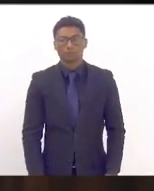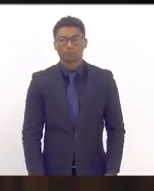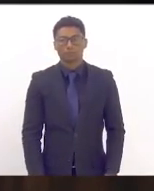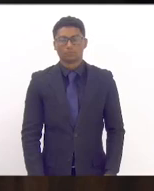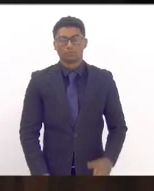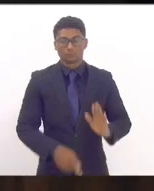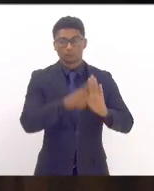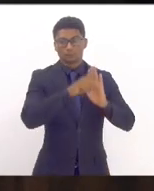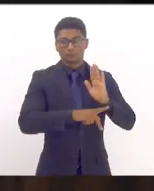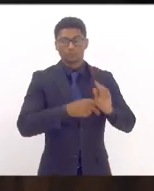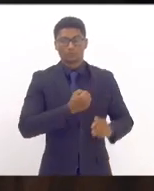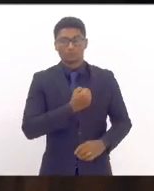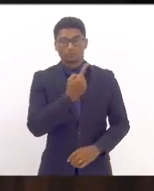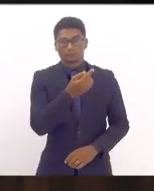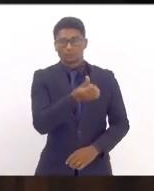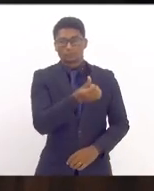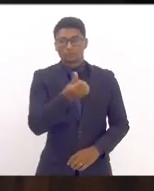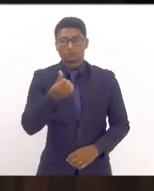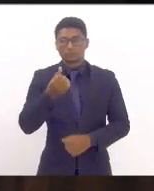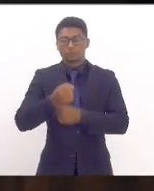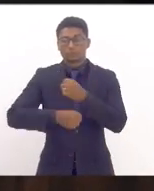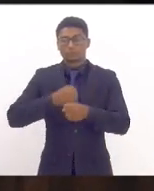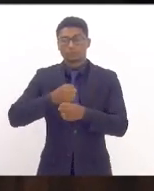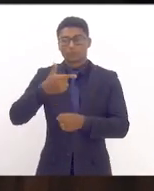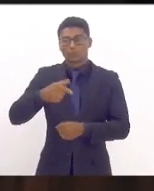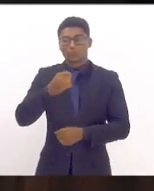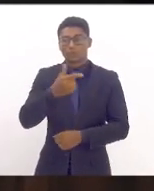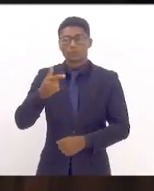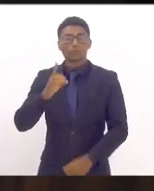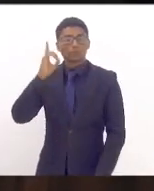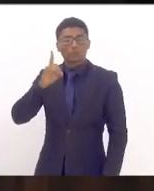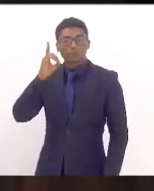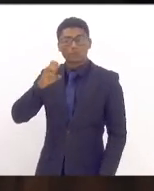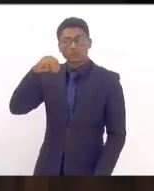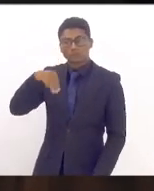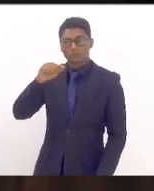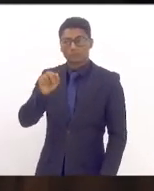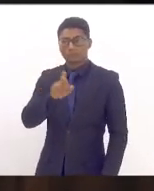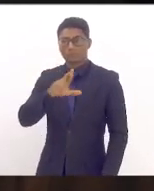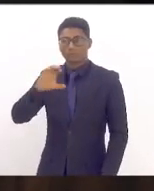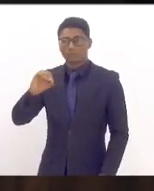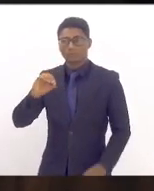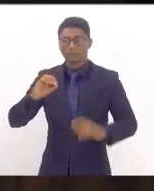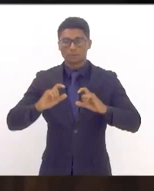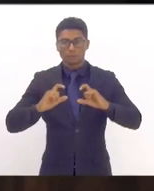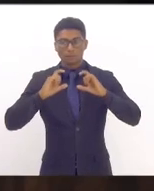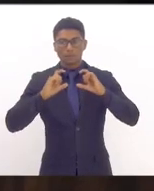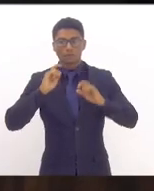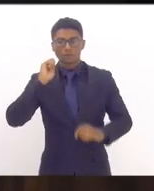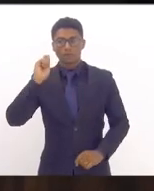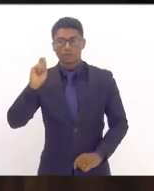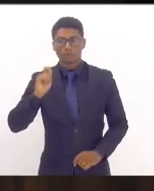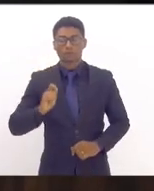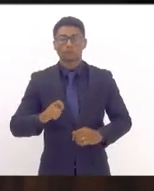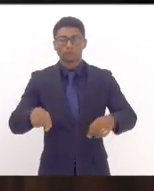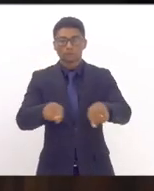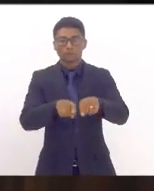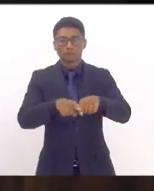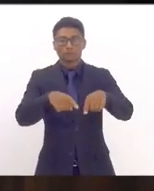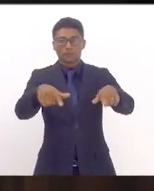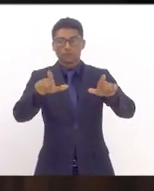Bom dia de resolução 1666 de 22 de alta Deputado Márcio Gualberto consegue medalha Tiradentes respectivo